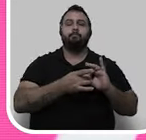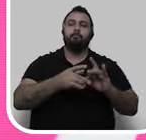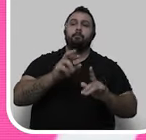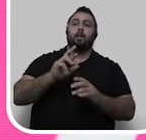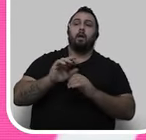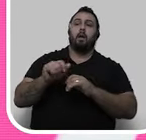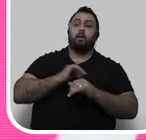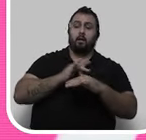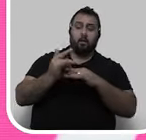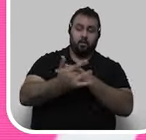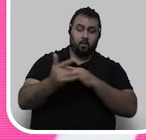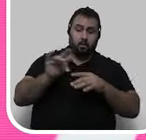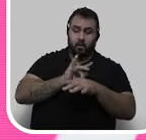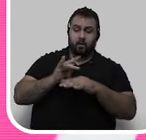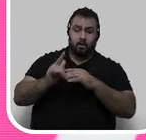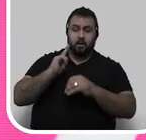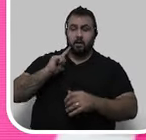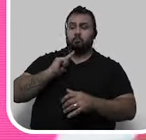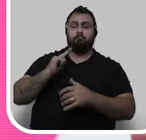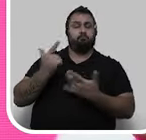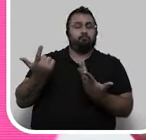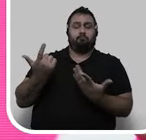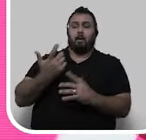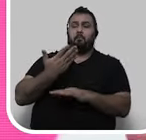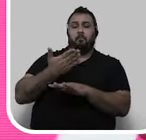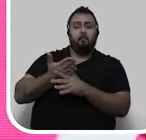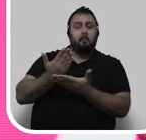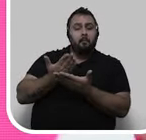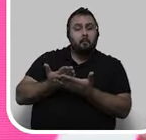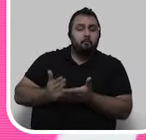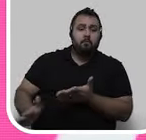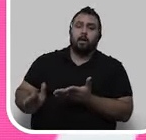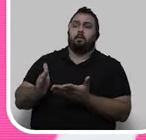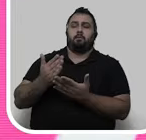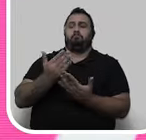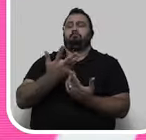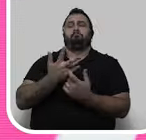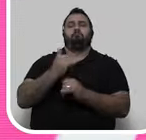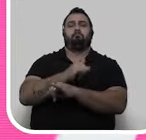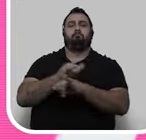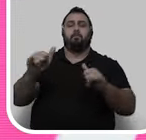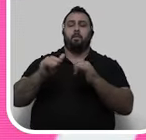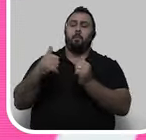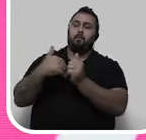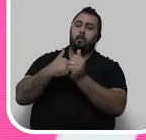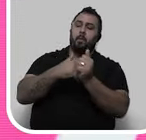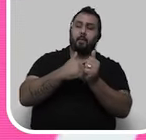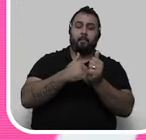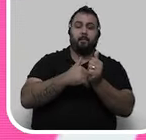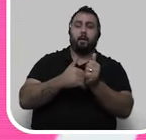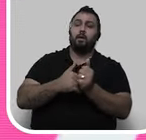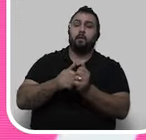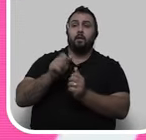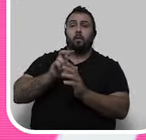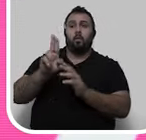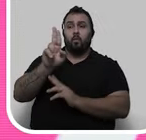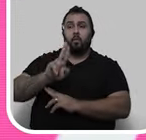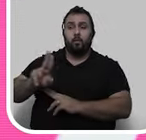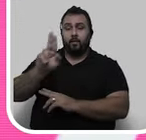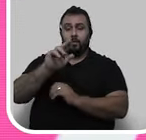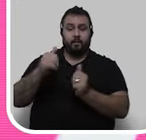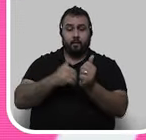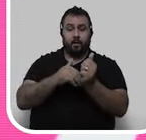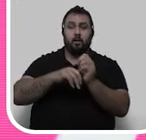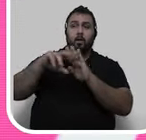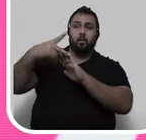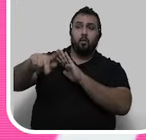social X na tua corporação, na tua empresa, com o advento do LinkedIn e outras mídias sociais